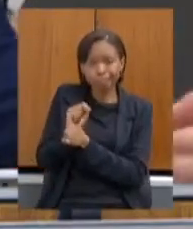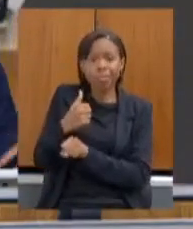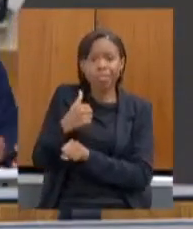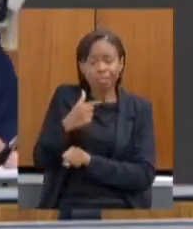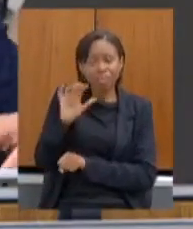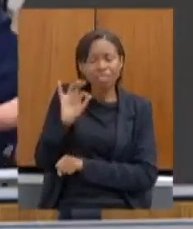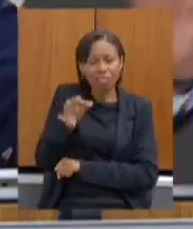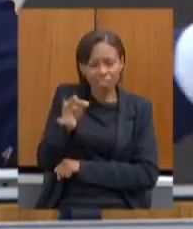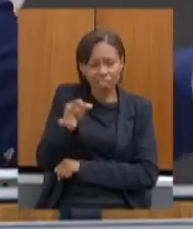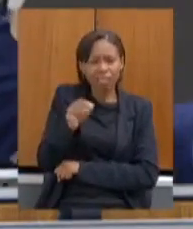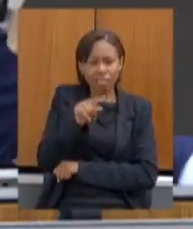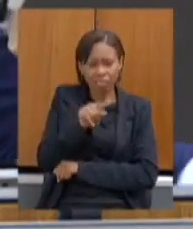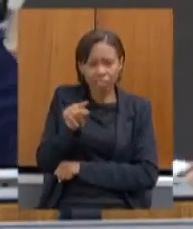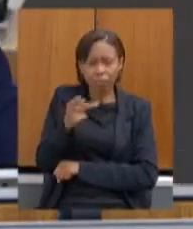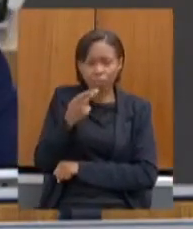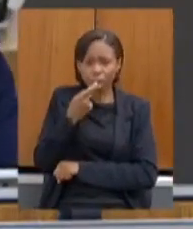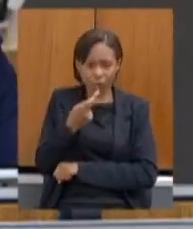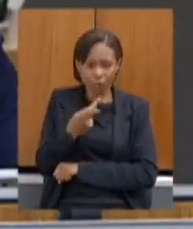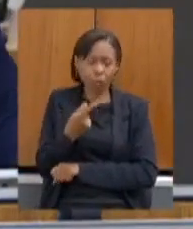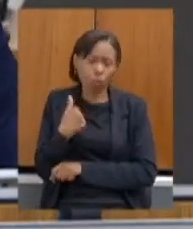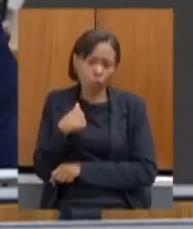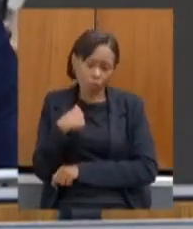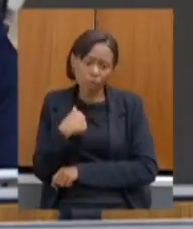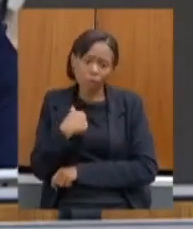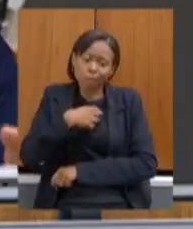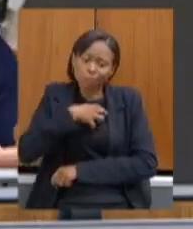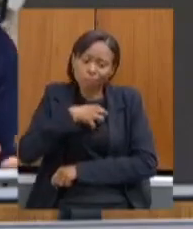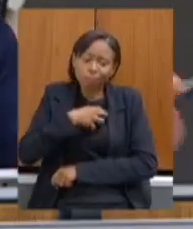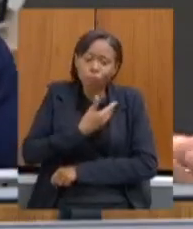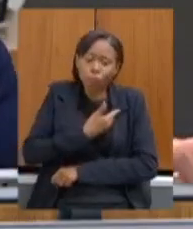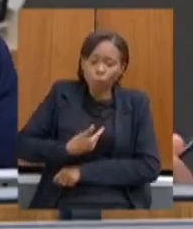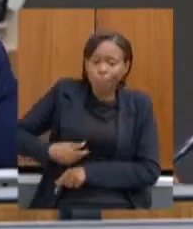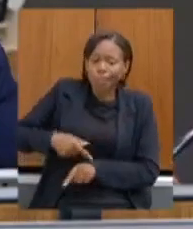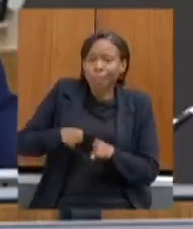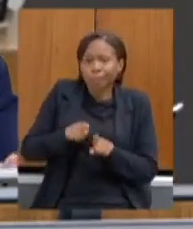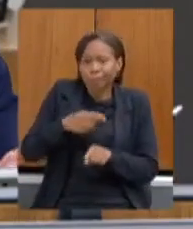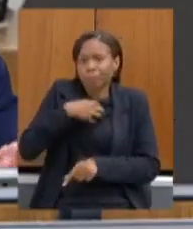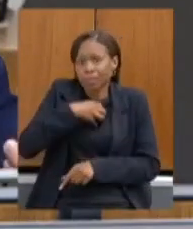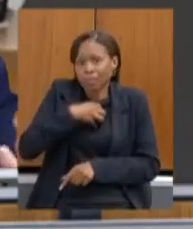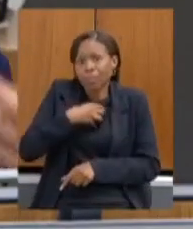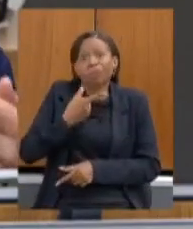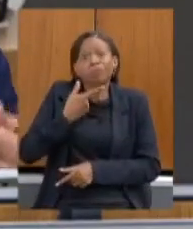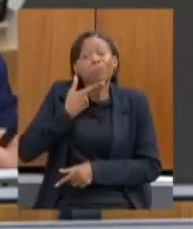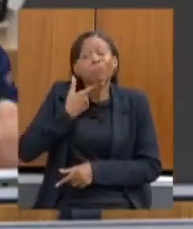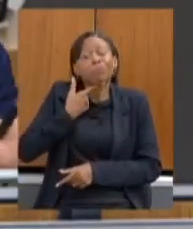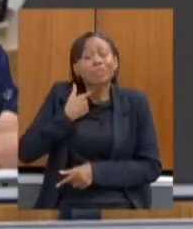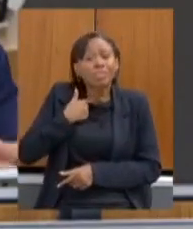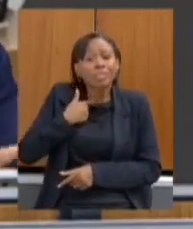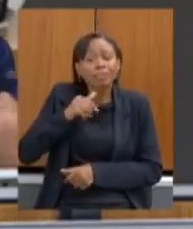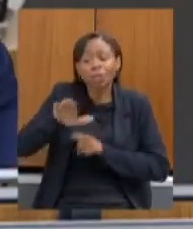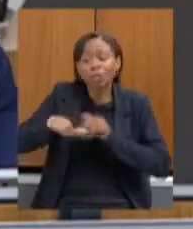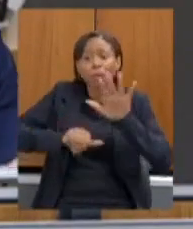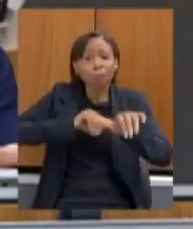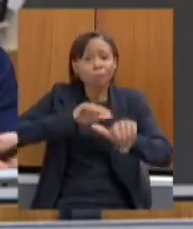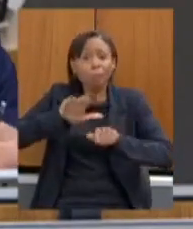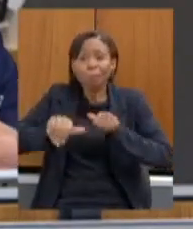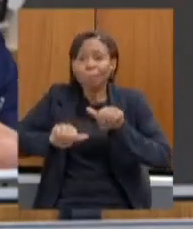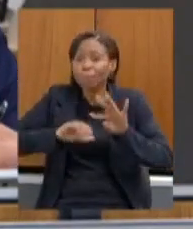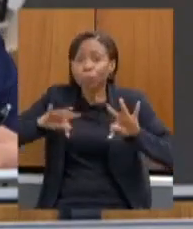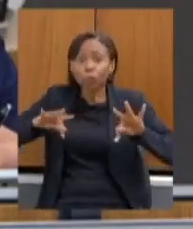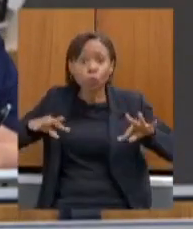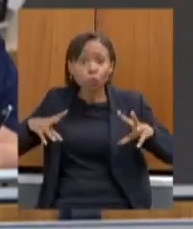próprio governador Romeu Zemo, de todos nós do governo do Estado, gostaríamos de chamar todos. É sempre importante reforçar